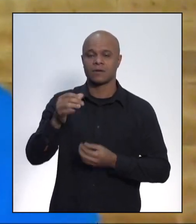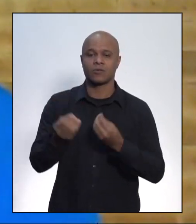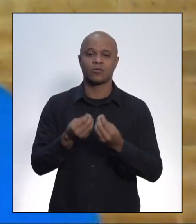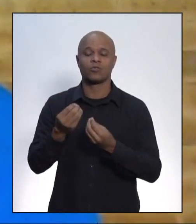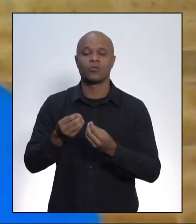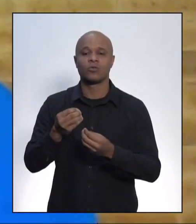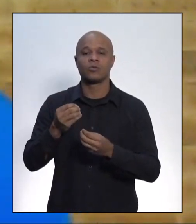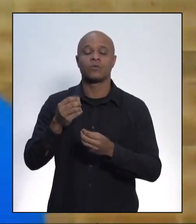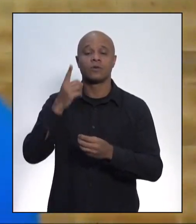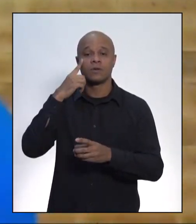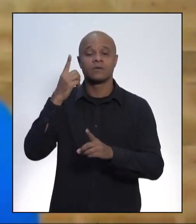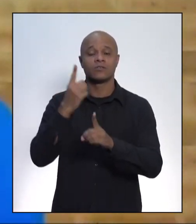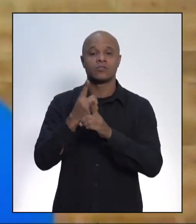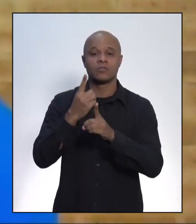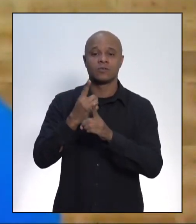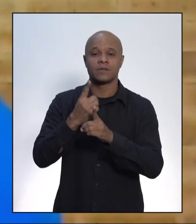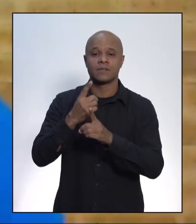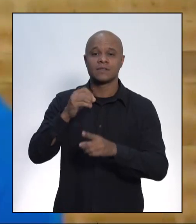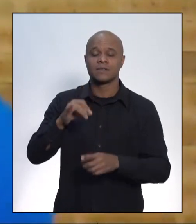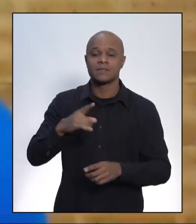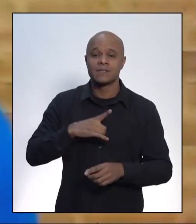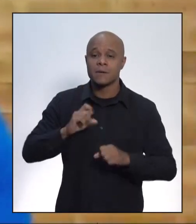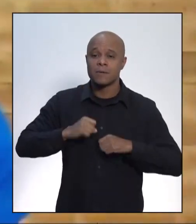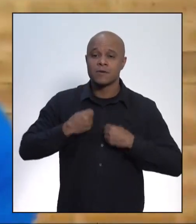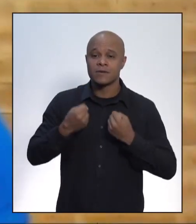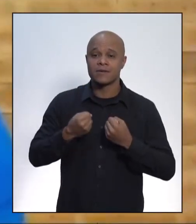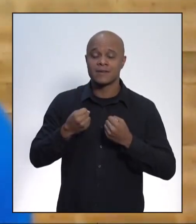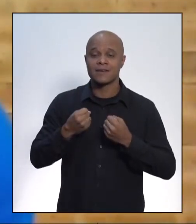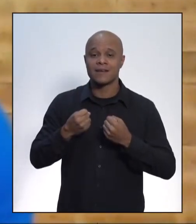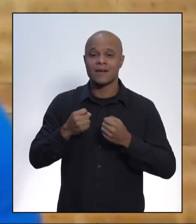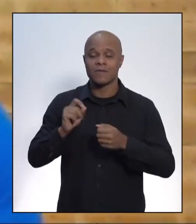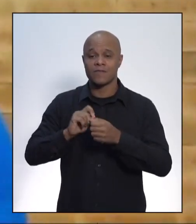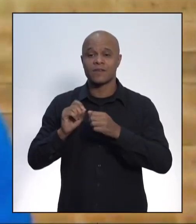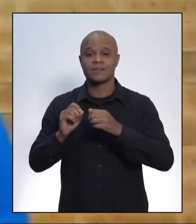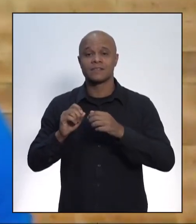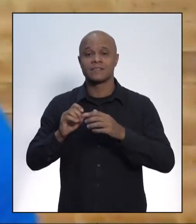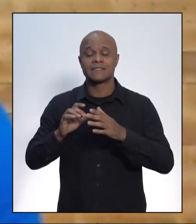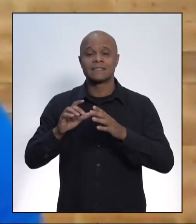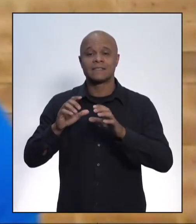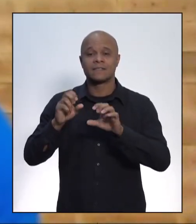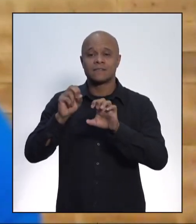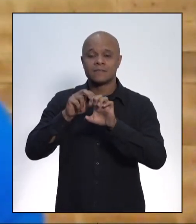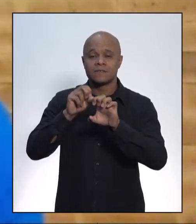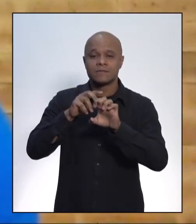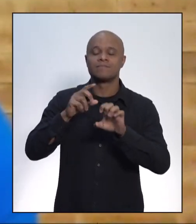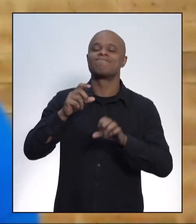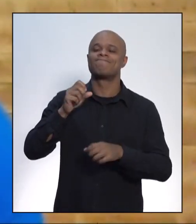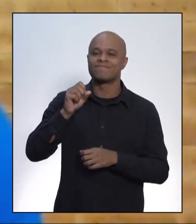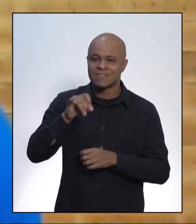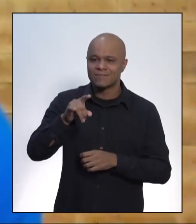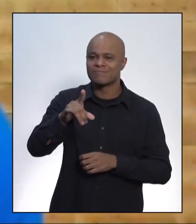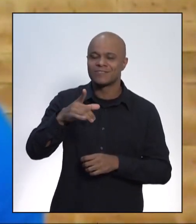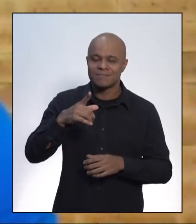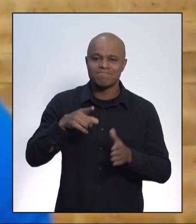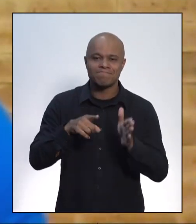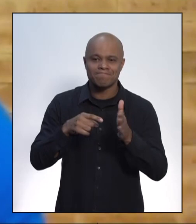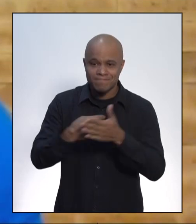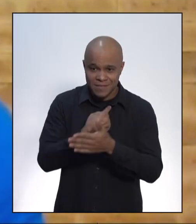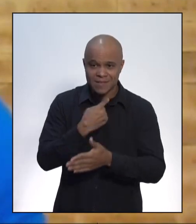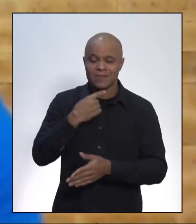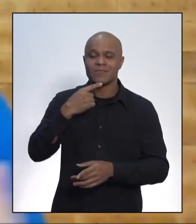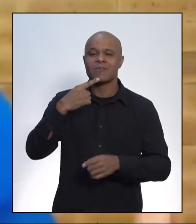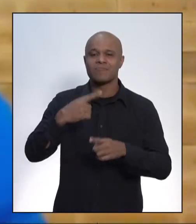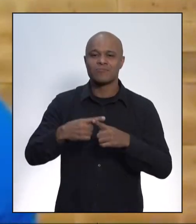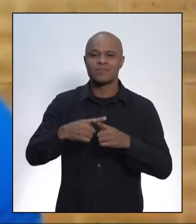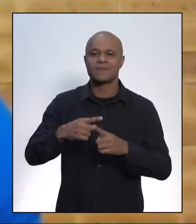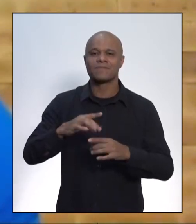ser um empreendedor? Você com certeza tem, Ashley, eu não tenho dúvida, tá? Porque se você está perguntando isso, tem algo dentro de você que está trazendo